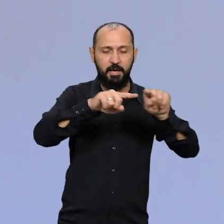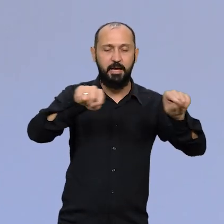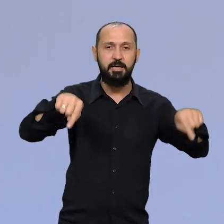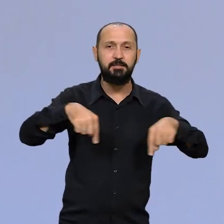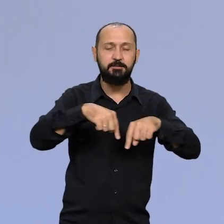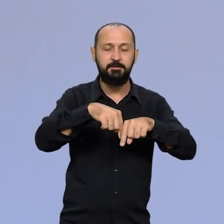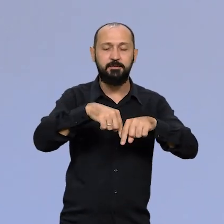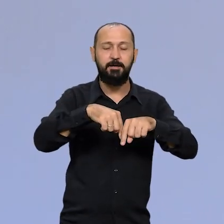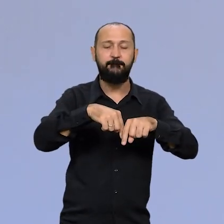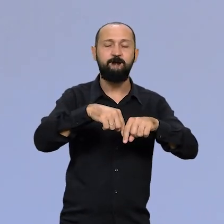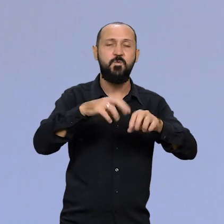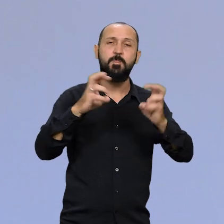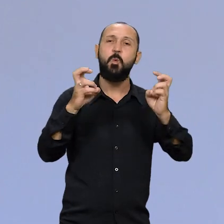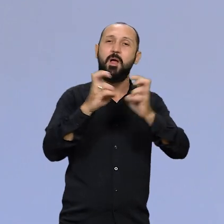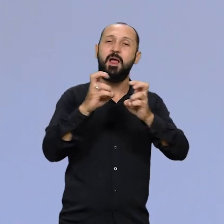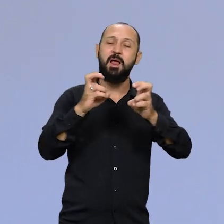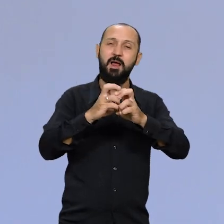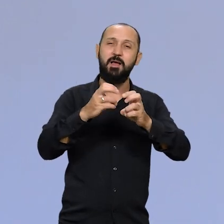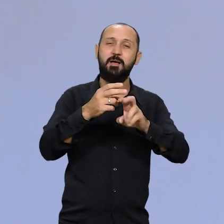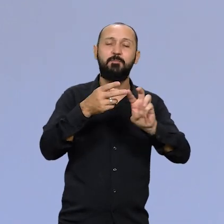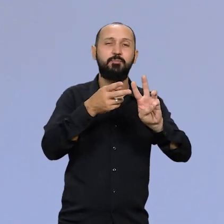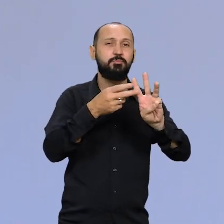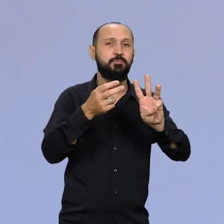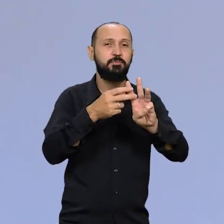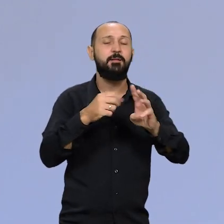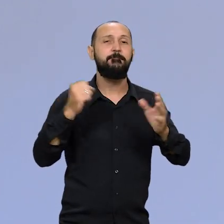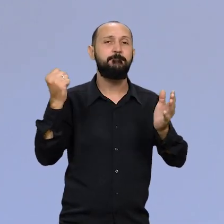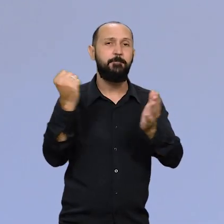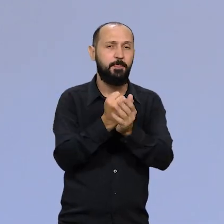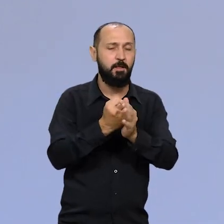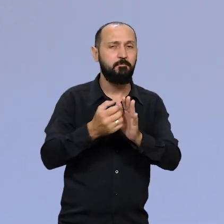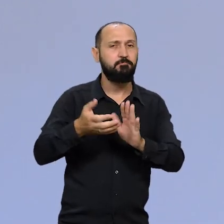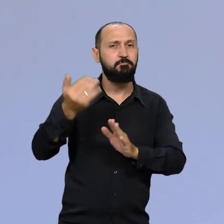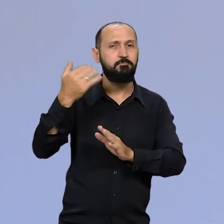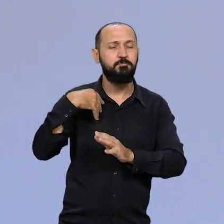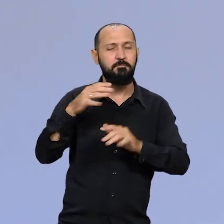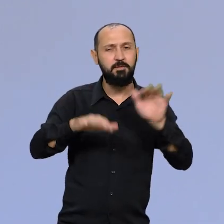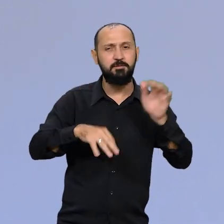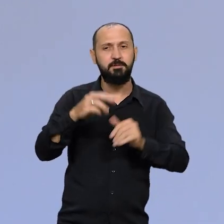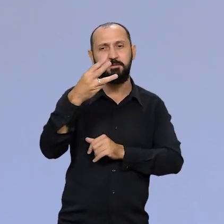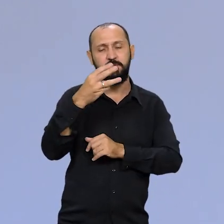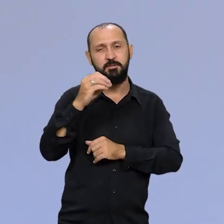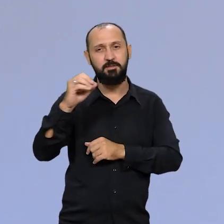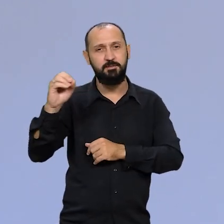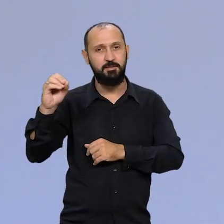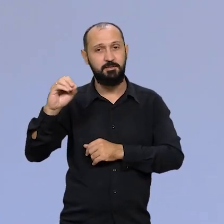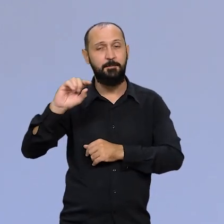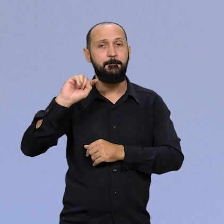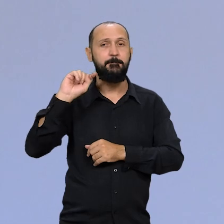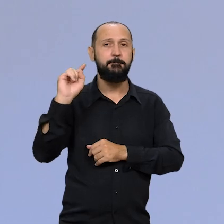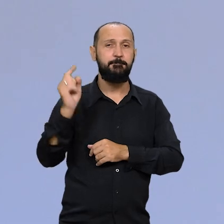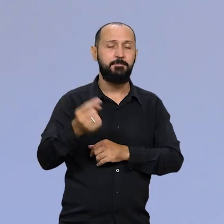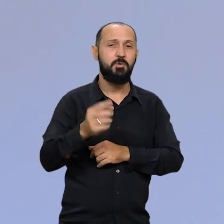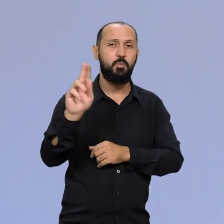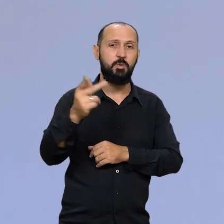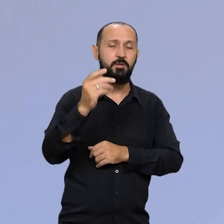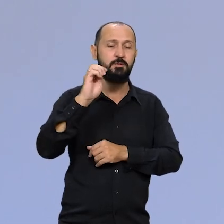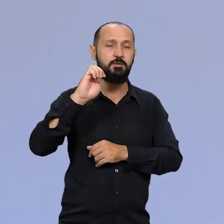nosso debate. Pois é, pelo que eu percebo, essa discussão está longe de acabar e a gente também tem um cenário de indefinição muito